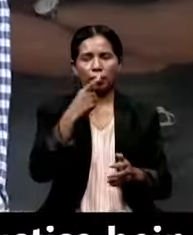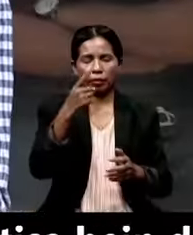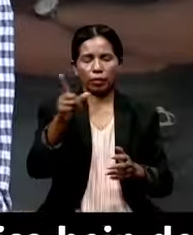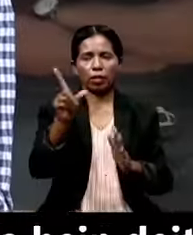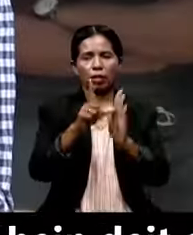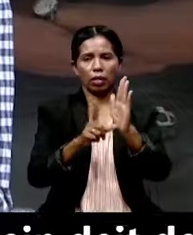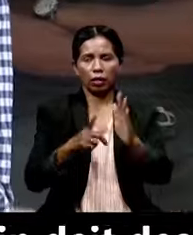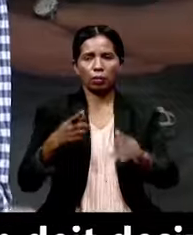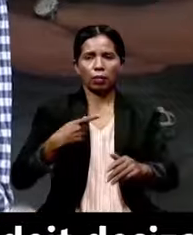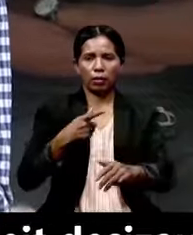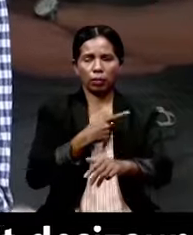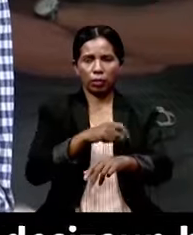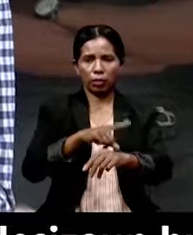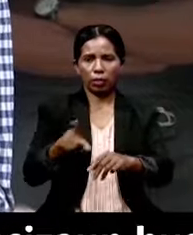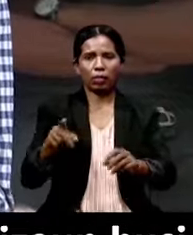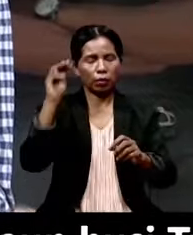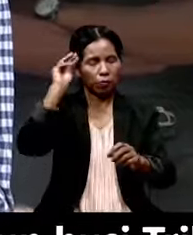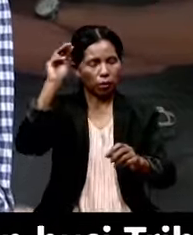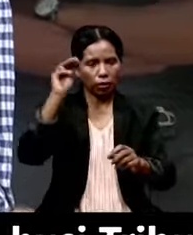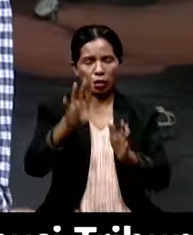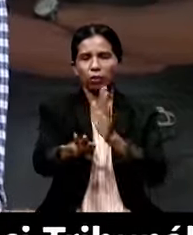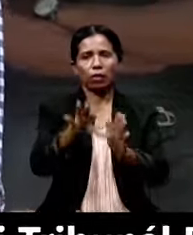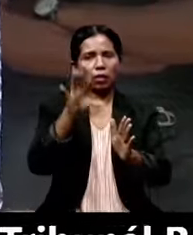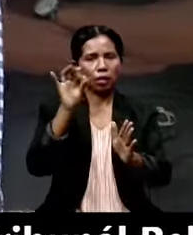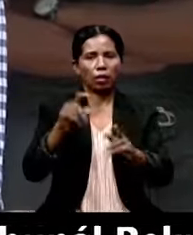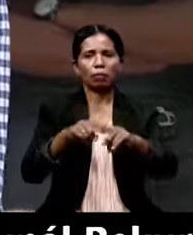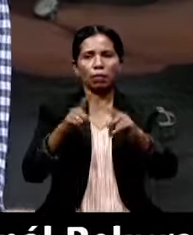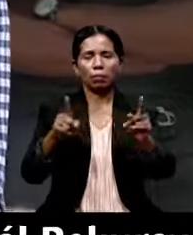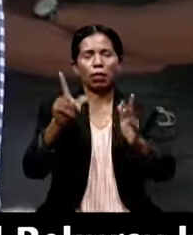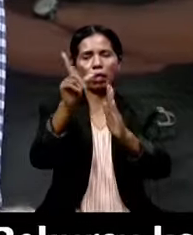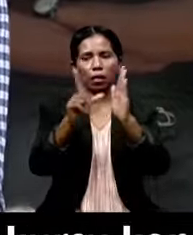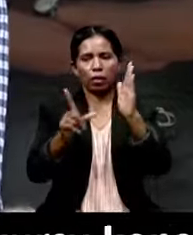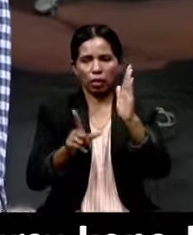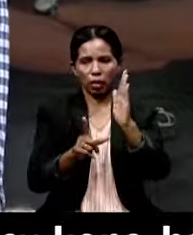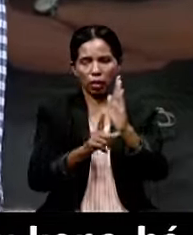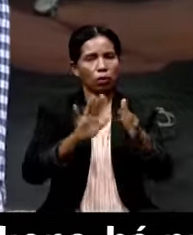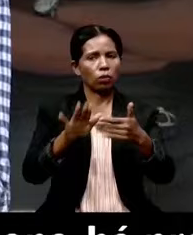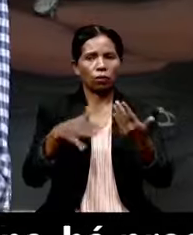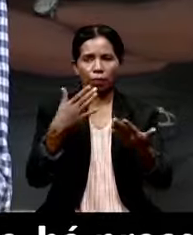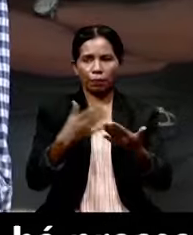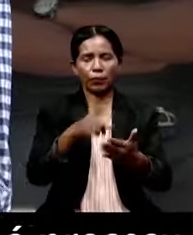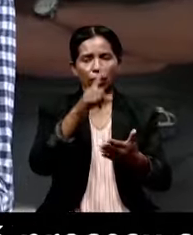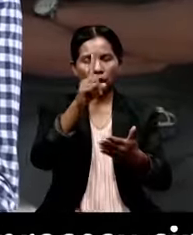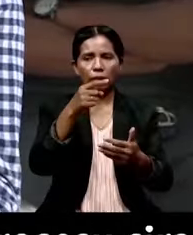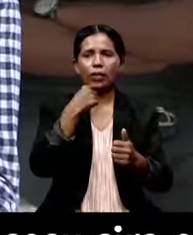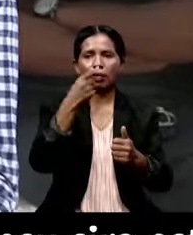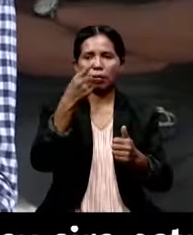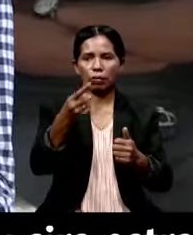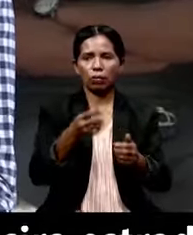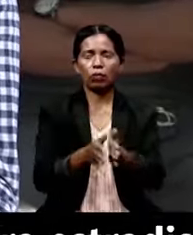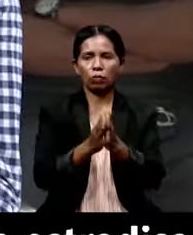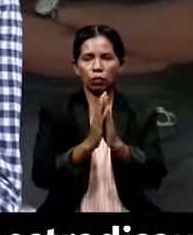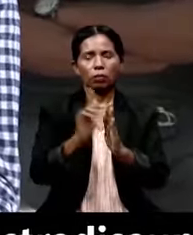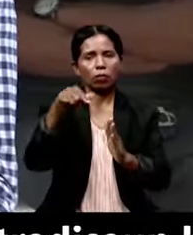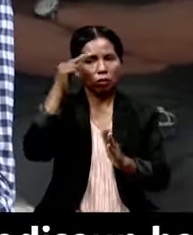Parlamento Nia, lá os opção, a tu para ministra, a tua escolha. Mas bem, né, resolução, né, toma. Ida ene até te kata busba